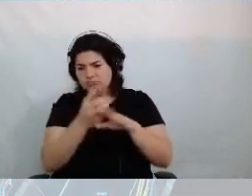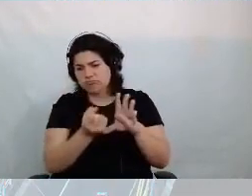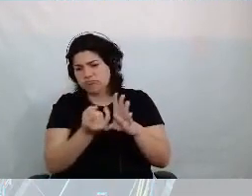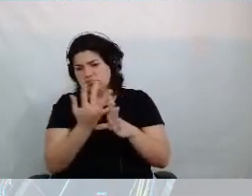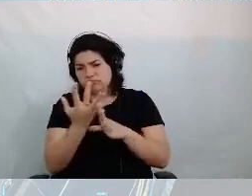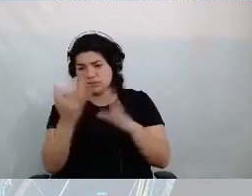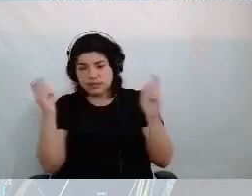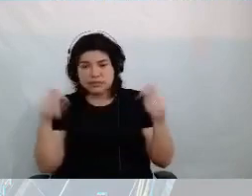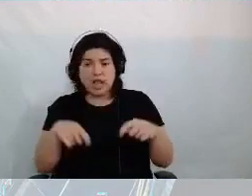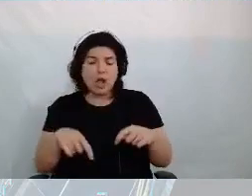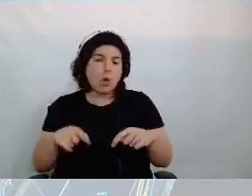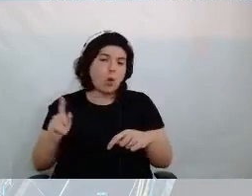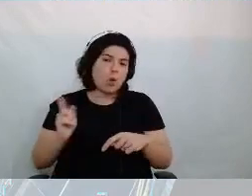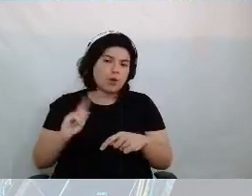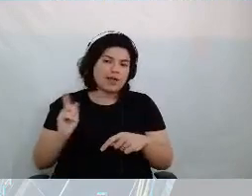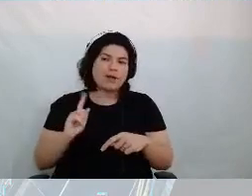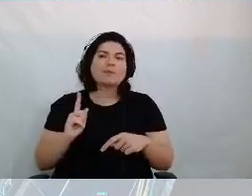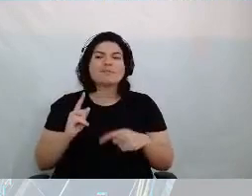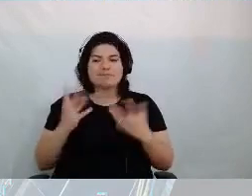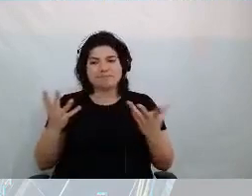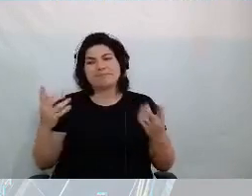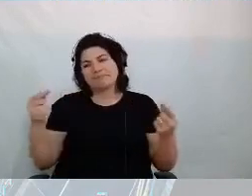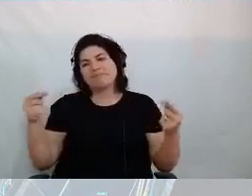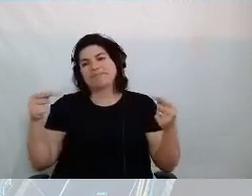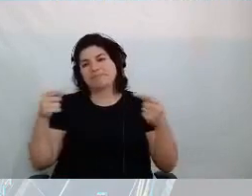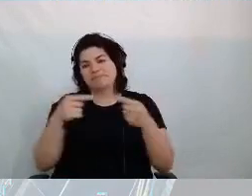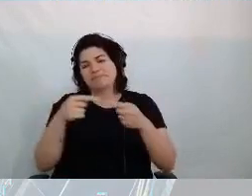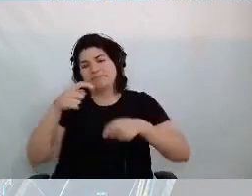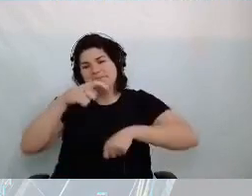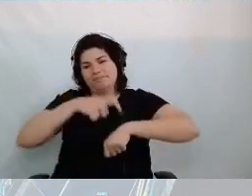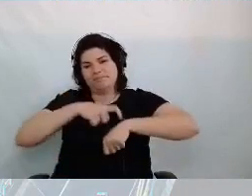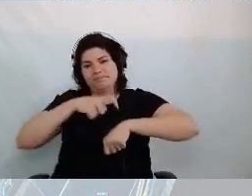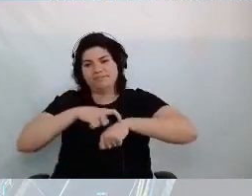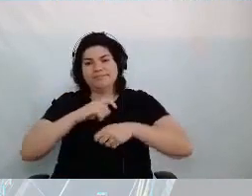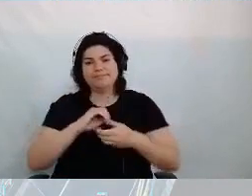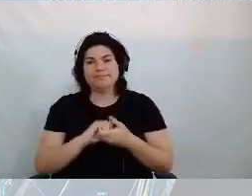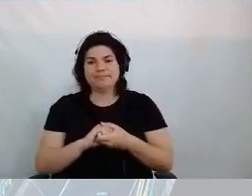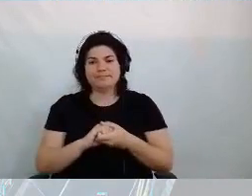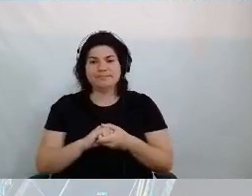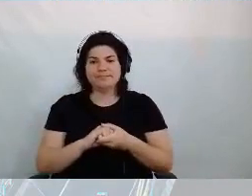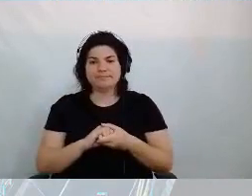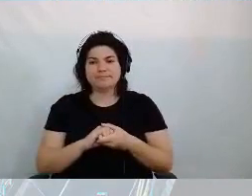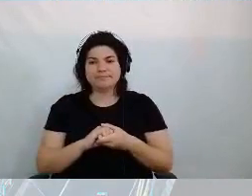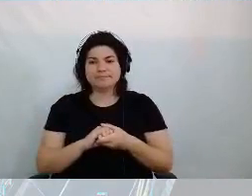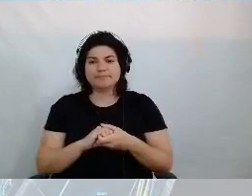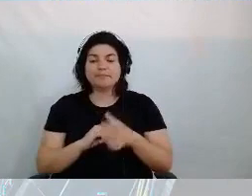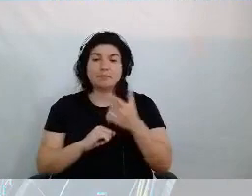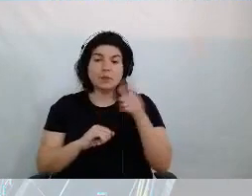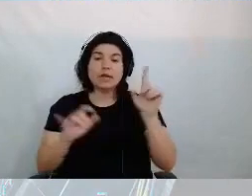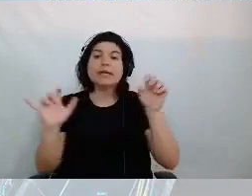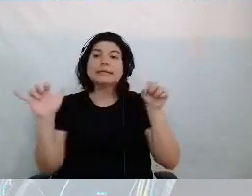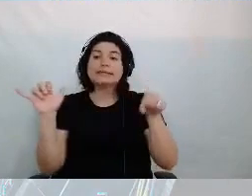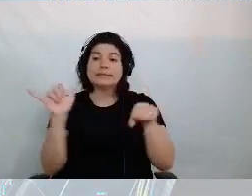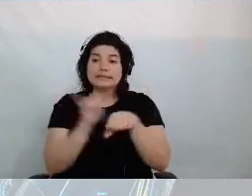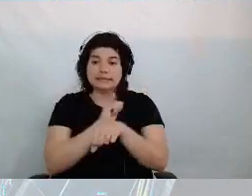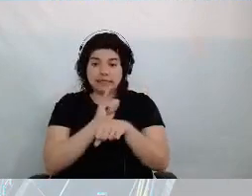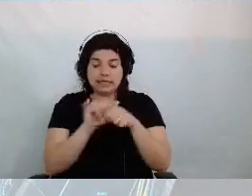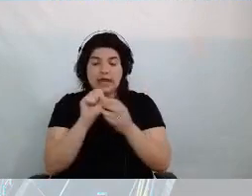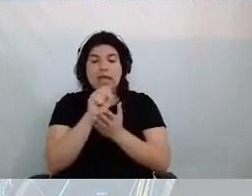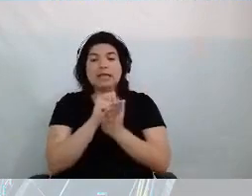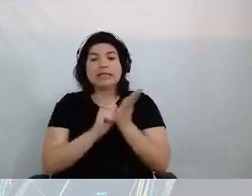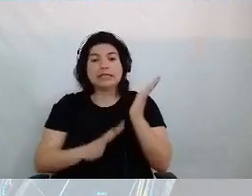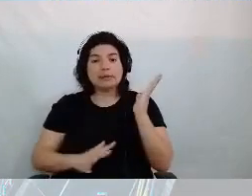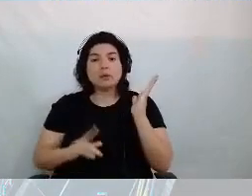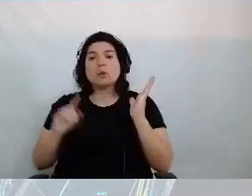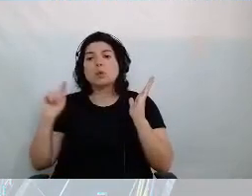aquele excesso ali em um determinado tempo. Falando de estratégias de script, eu identificar a massa